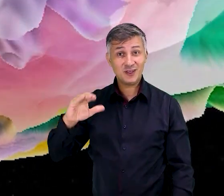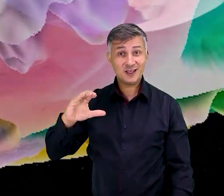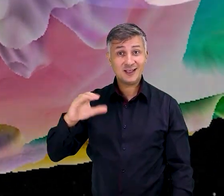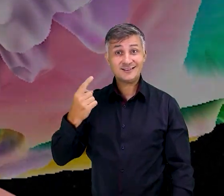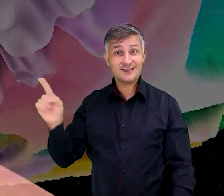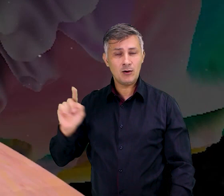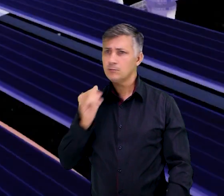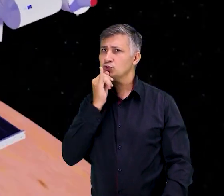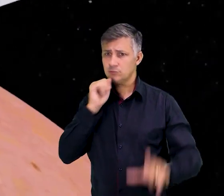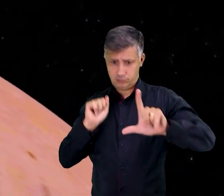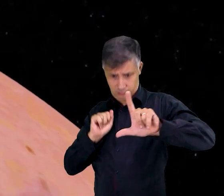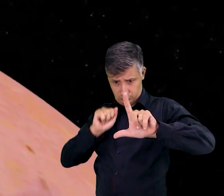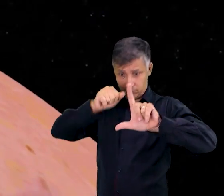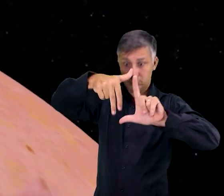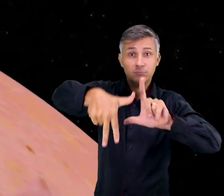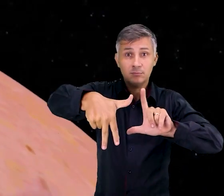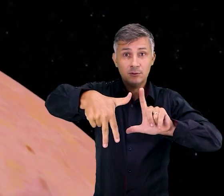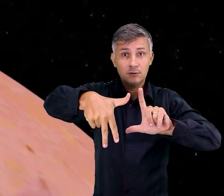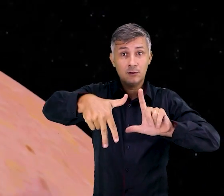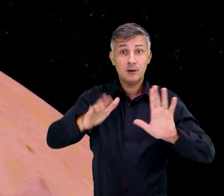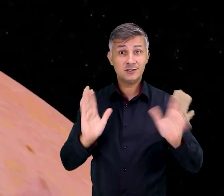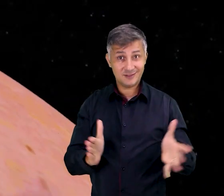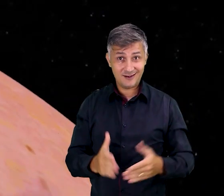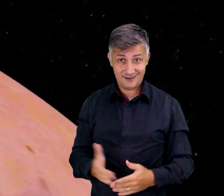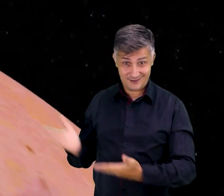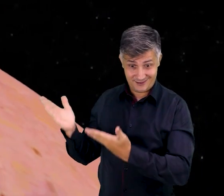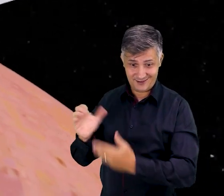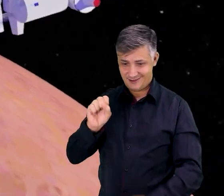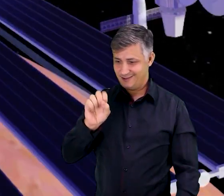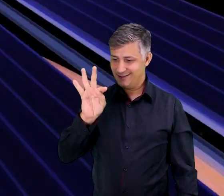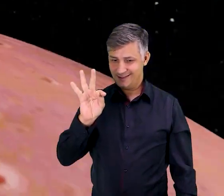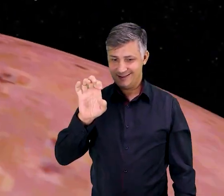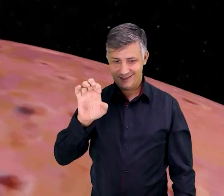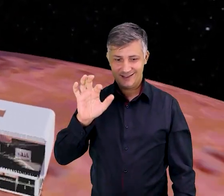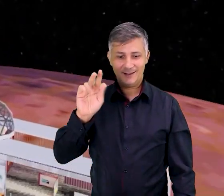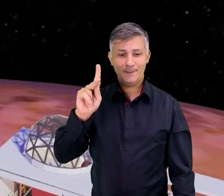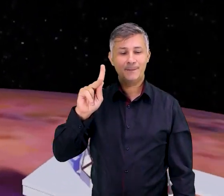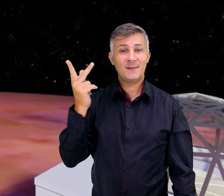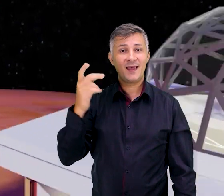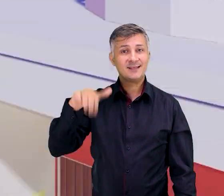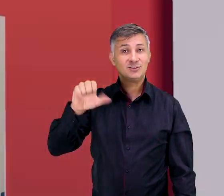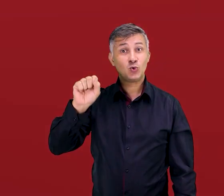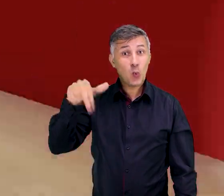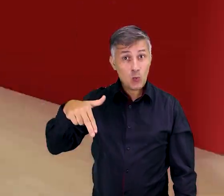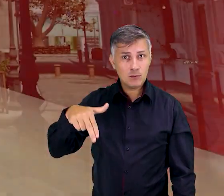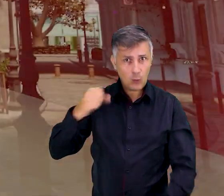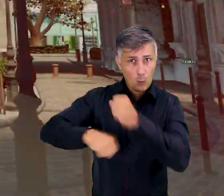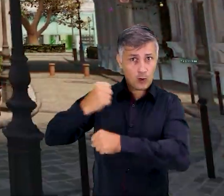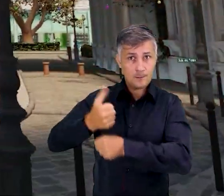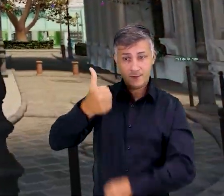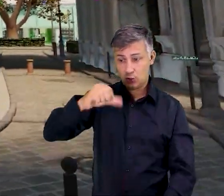no caso do Metaverso, escrito por Stephenson em 1992.